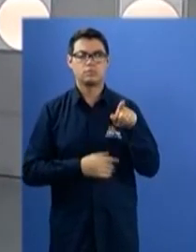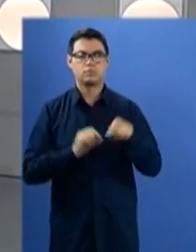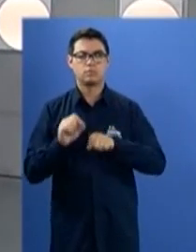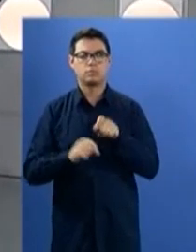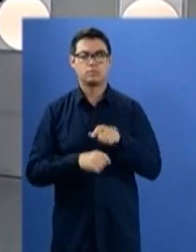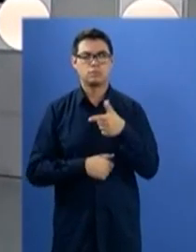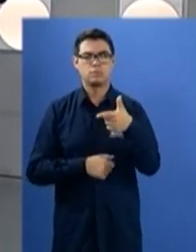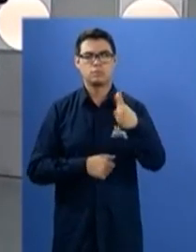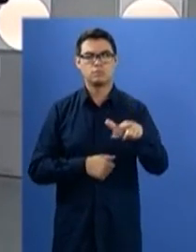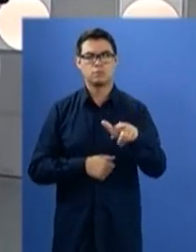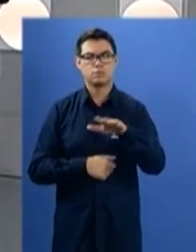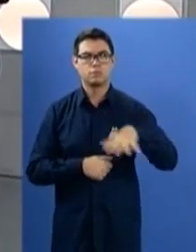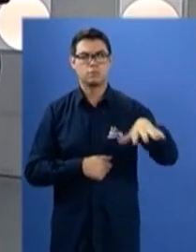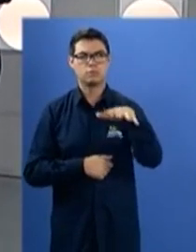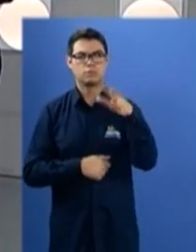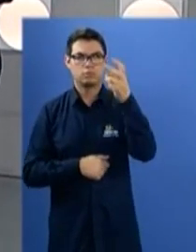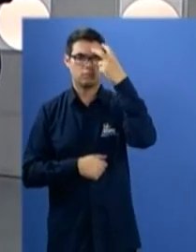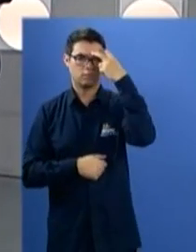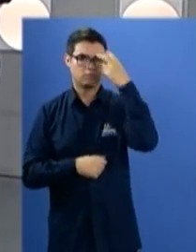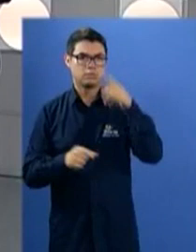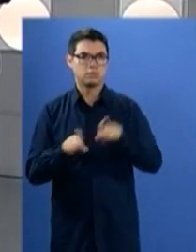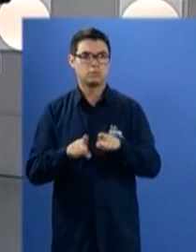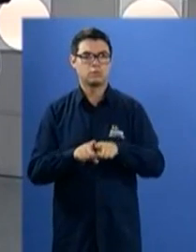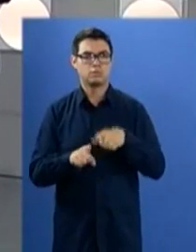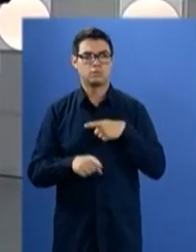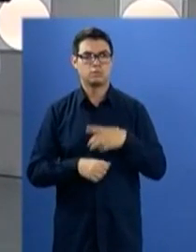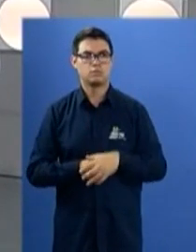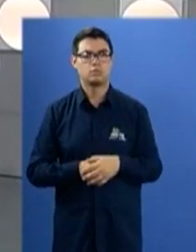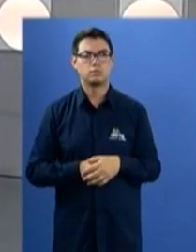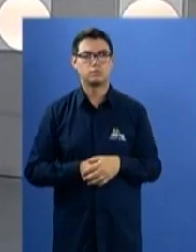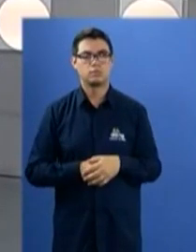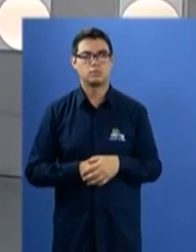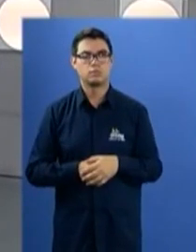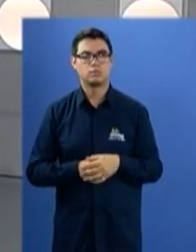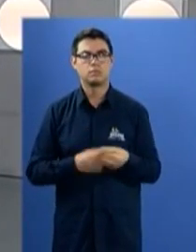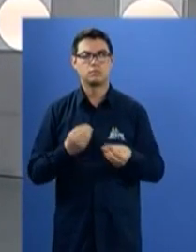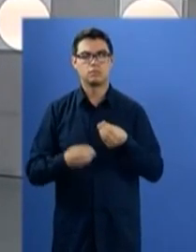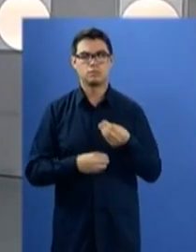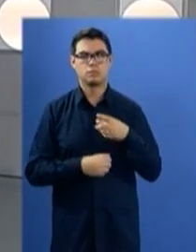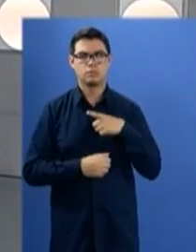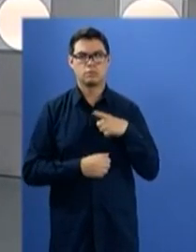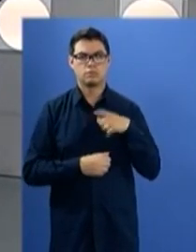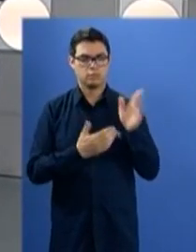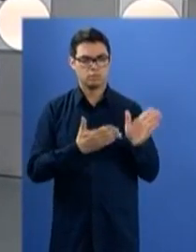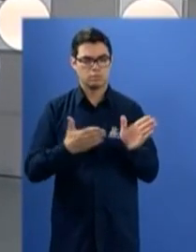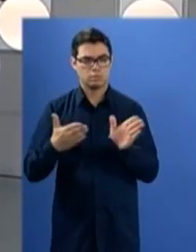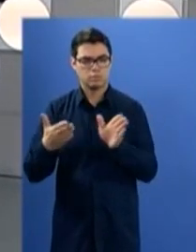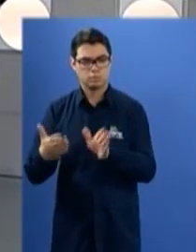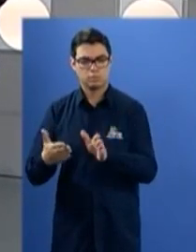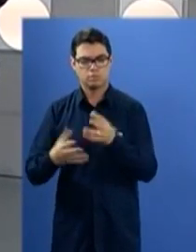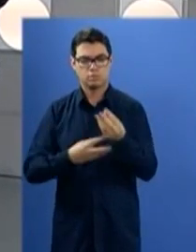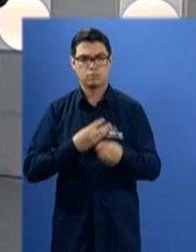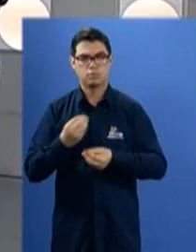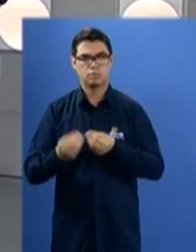de outras áreas da empresa e da cultura organizacional. Então, o gerente entende que o processo, como